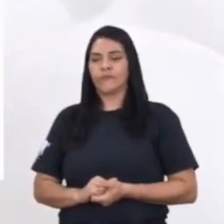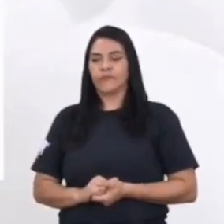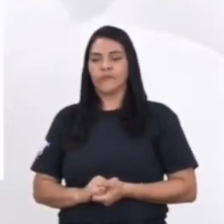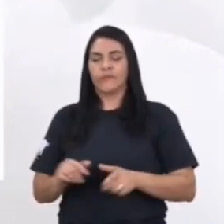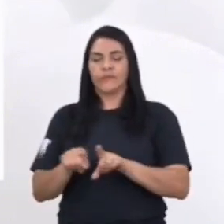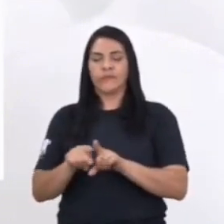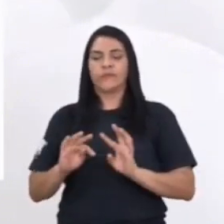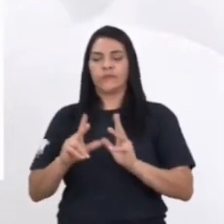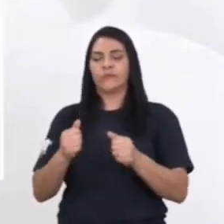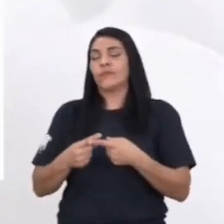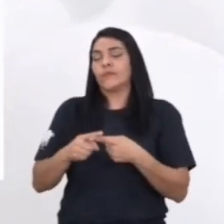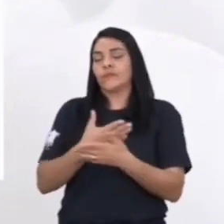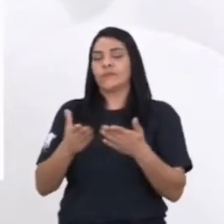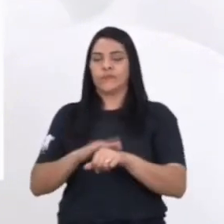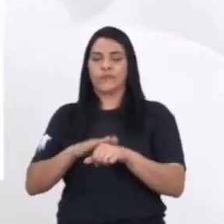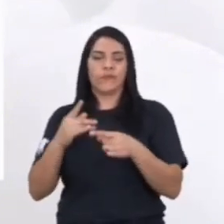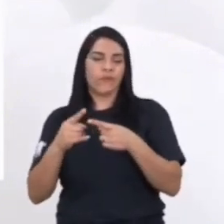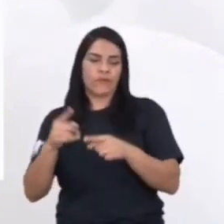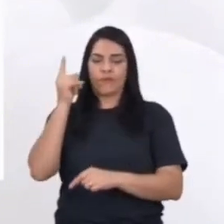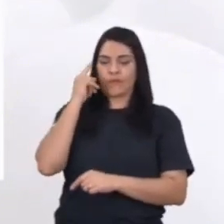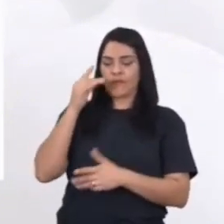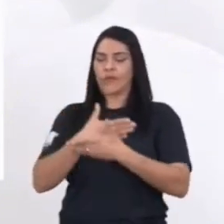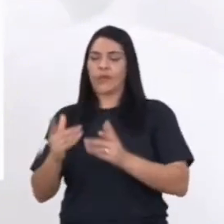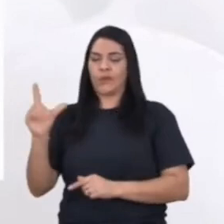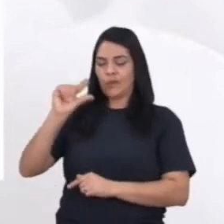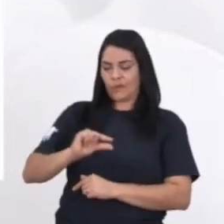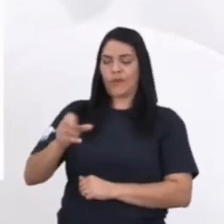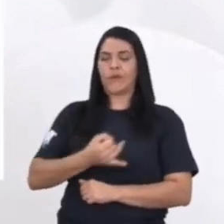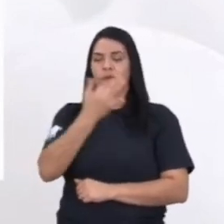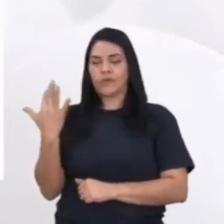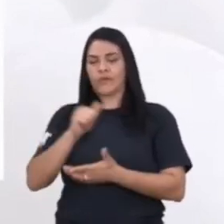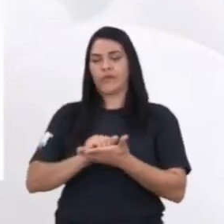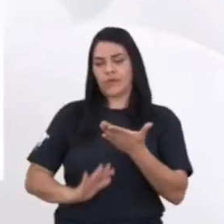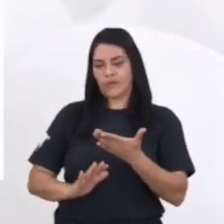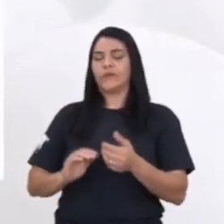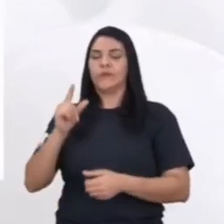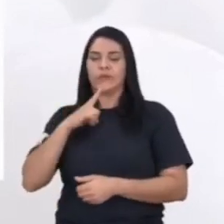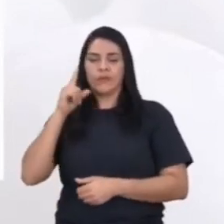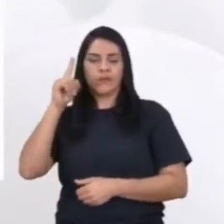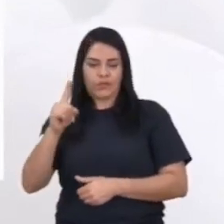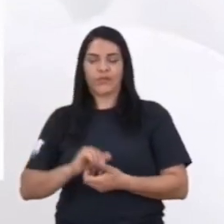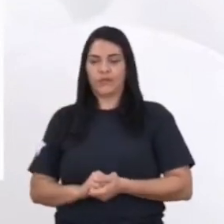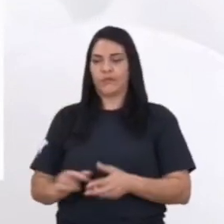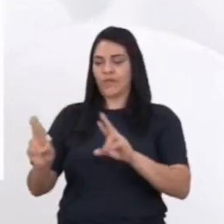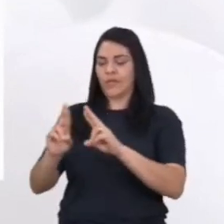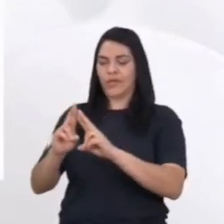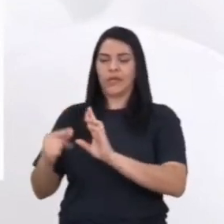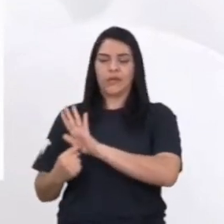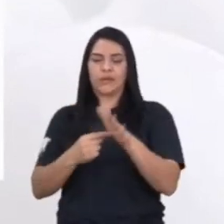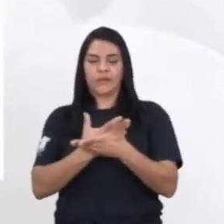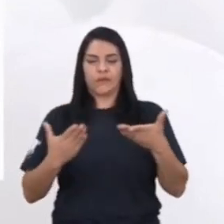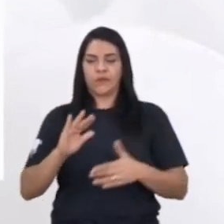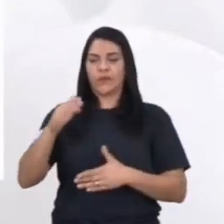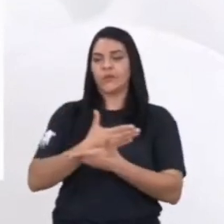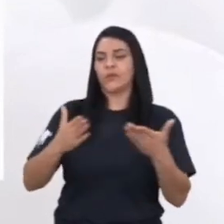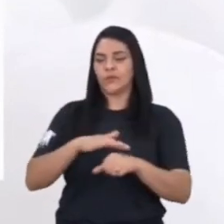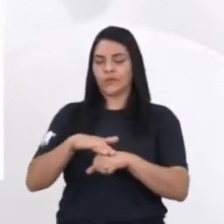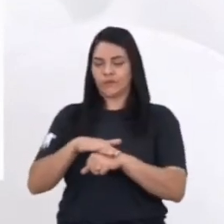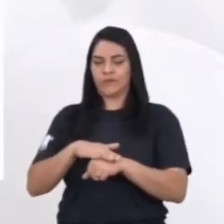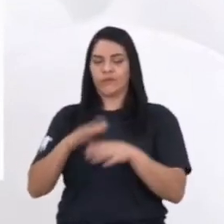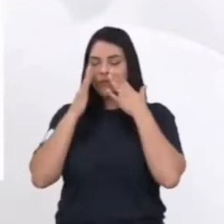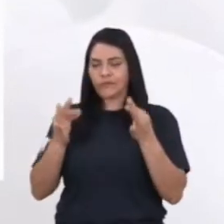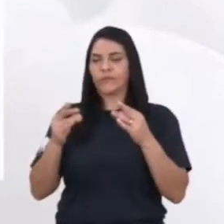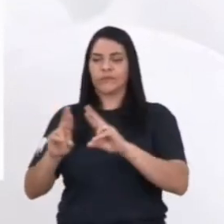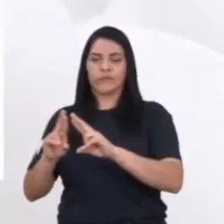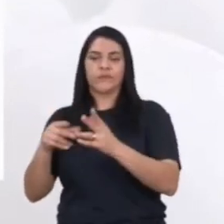E aí, por que a gente está fazendo isso, né? A gente pensa que a gente vai reduzir a quantidade de tarefas disparadas por dia, e é uma demanda que a rede trouxe pra gente. Então, quando a gente conversa e ouve muito a rede,